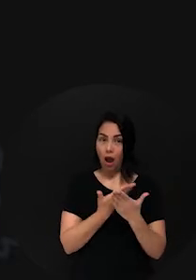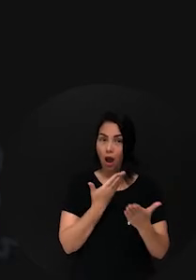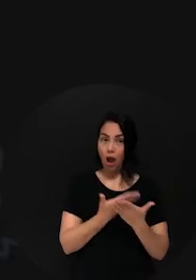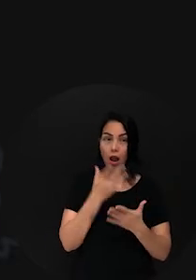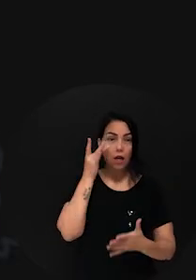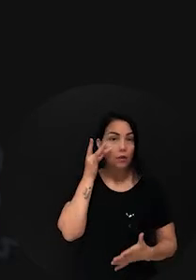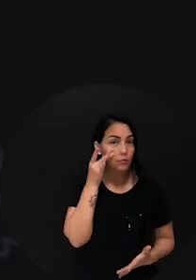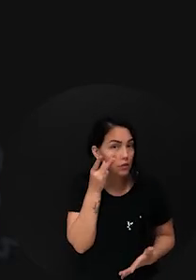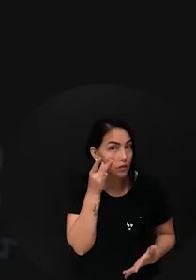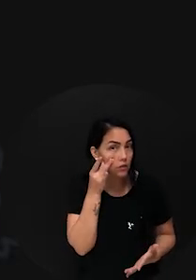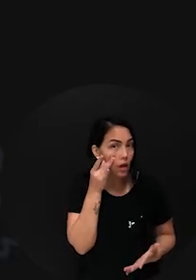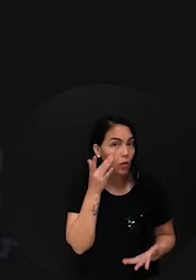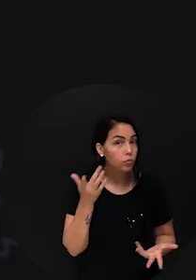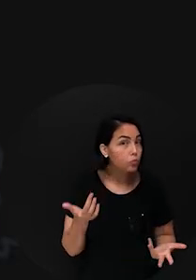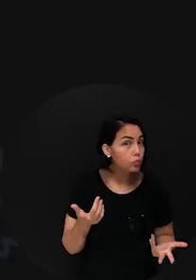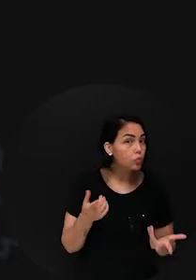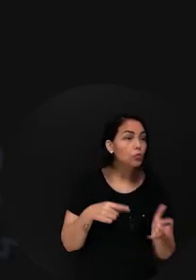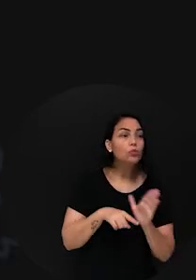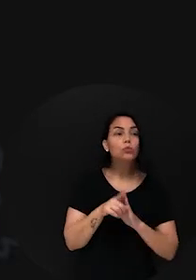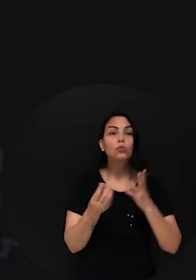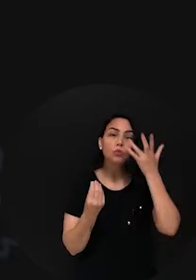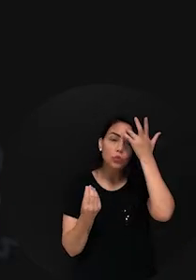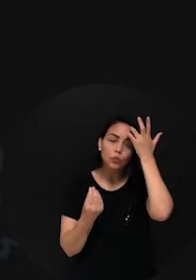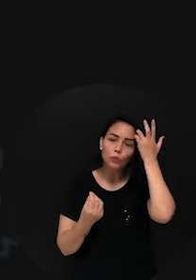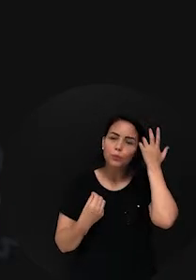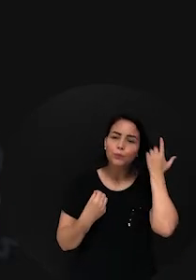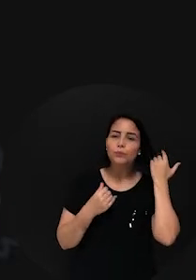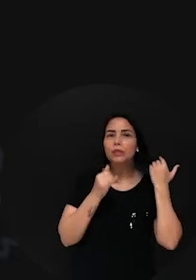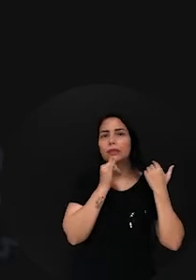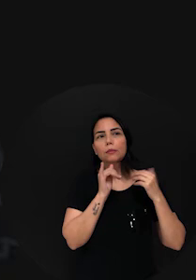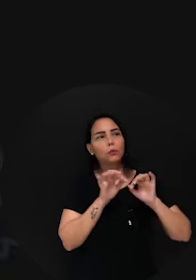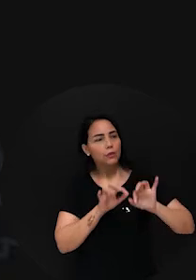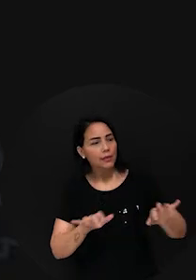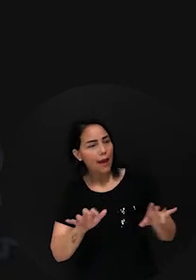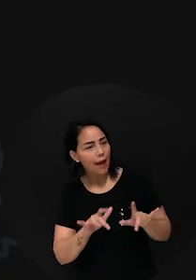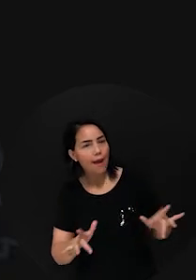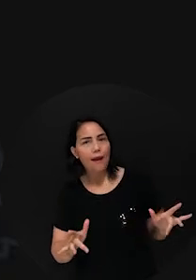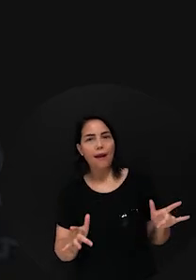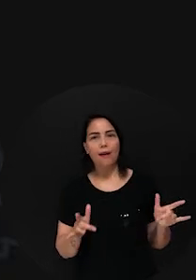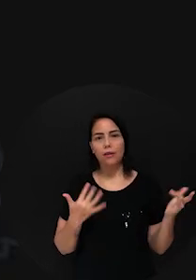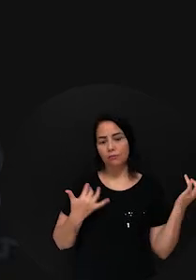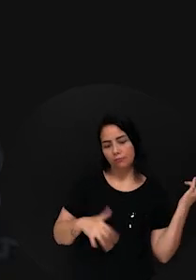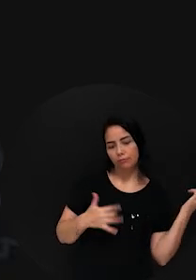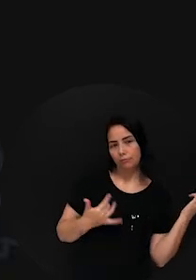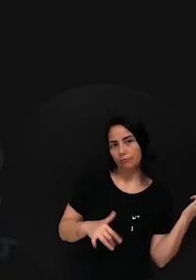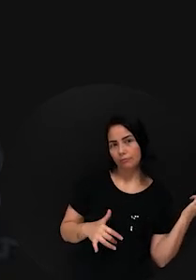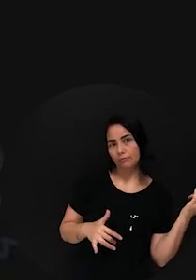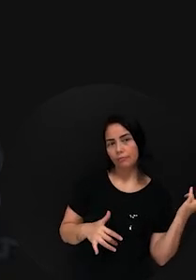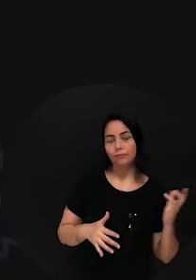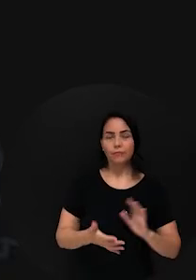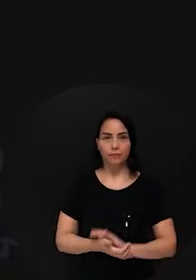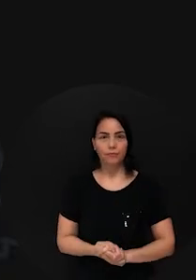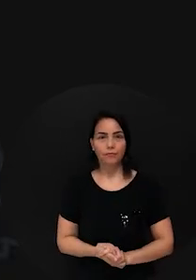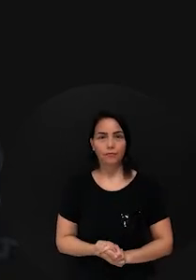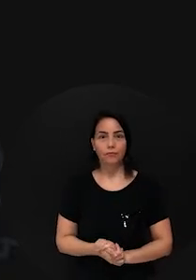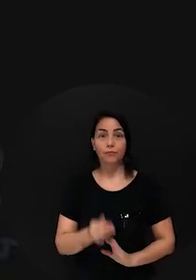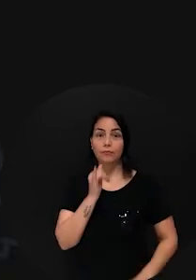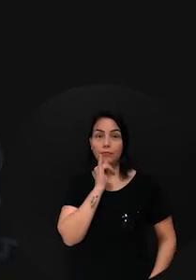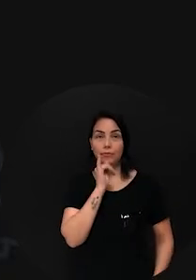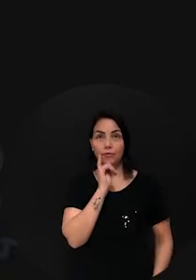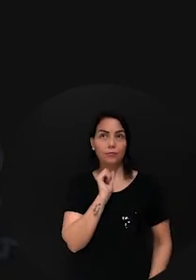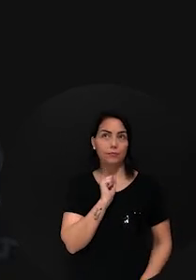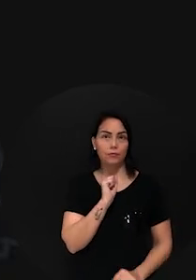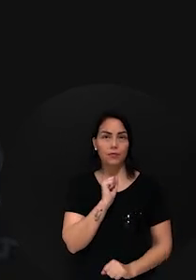Não sei quem fez a pergunta, mas os instrumentos de corda, de teclas, exceto os instrumentos que utilizam a